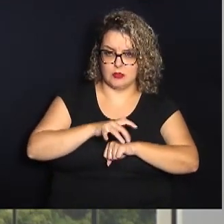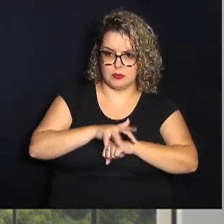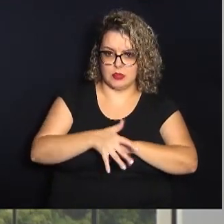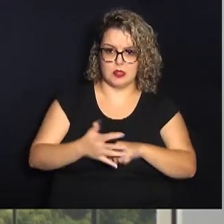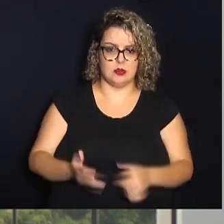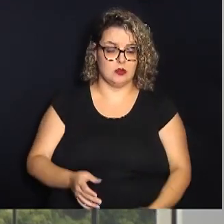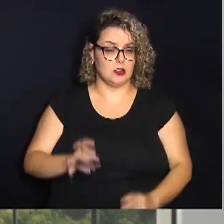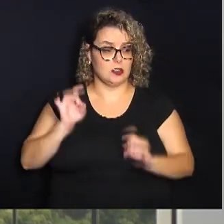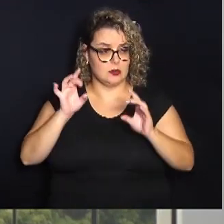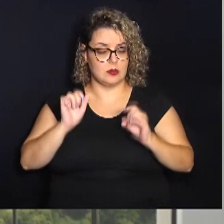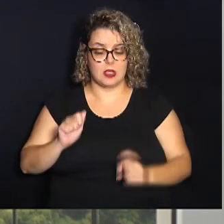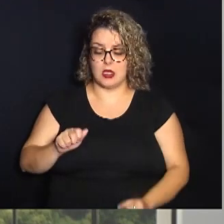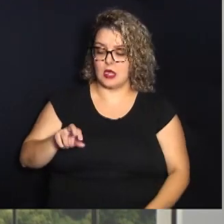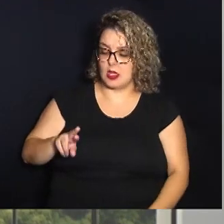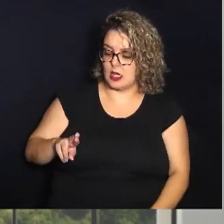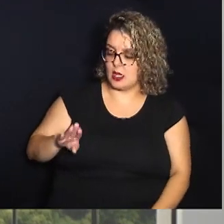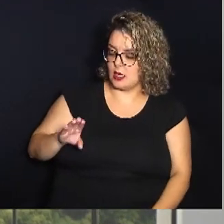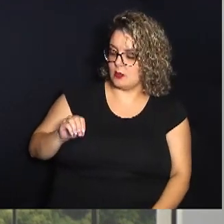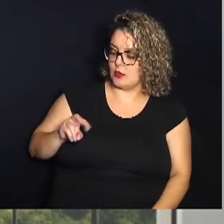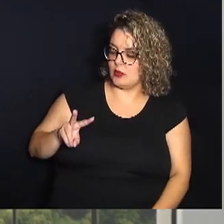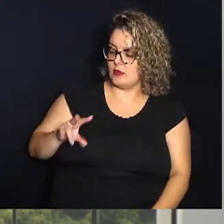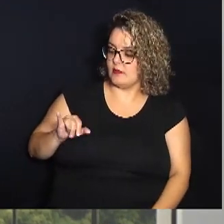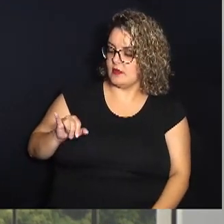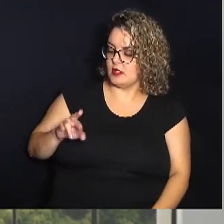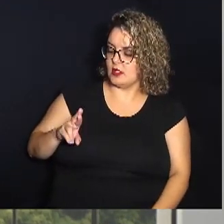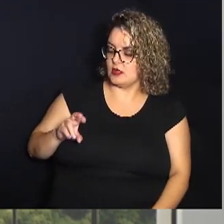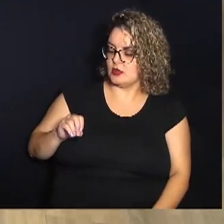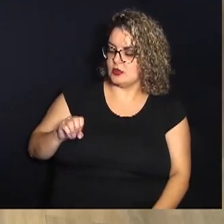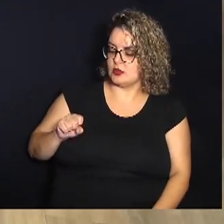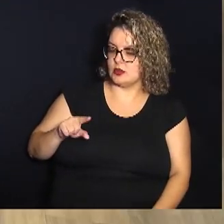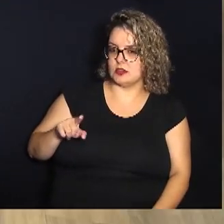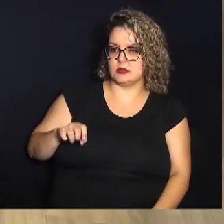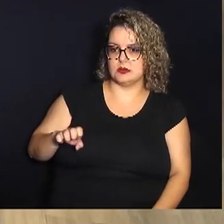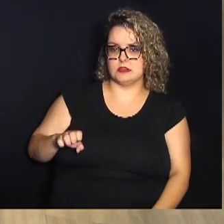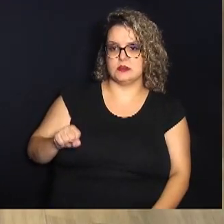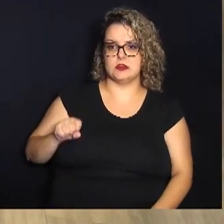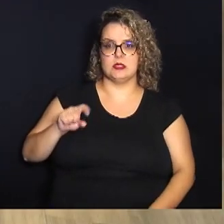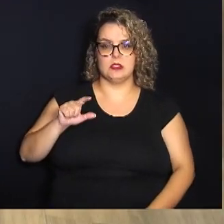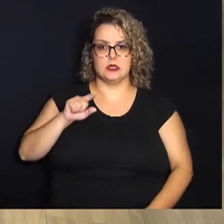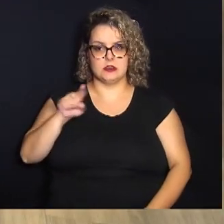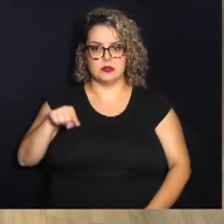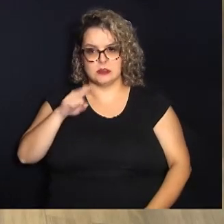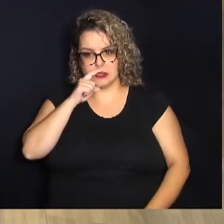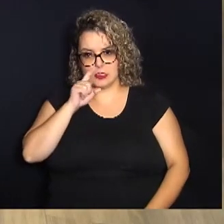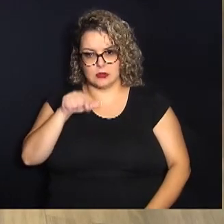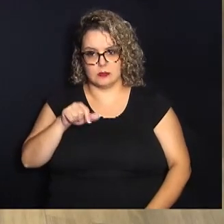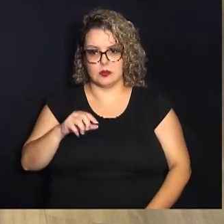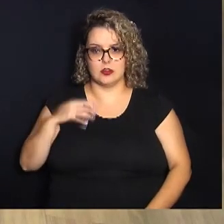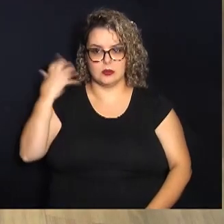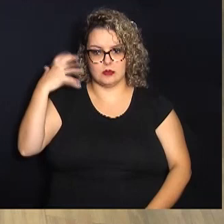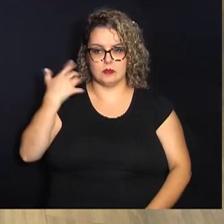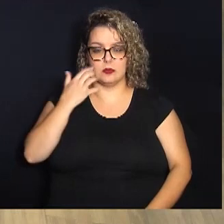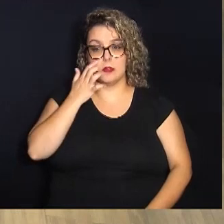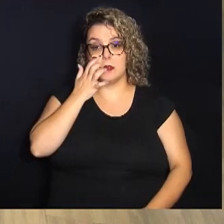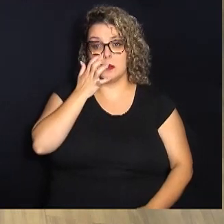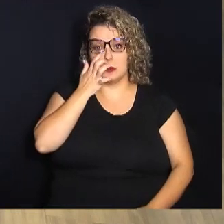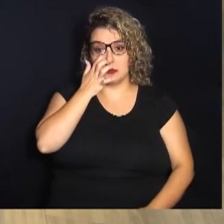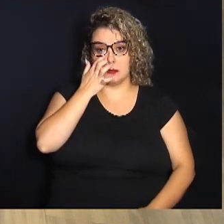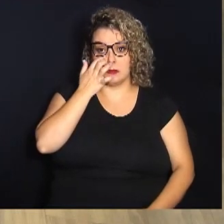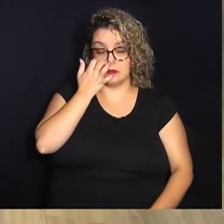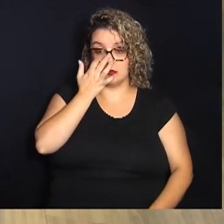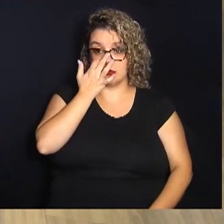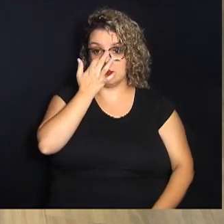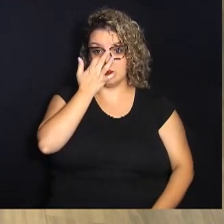as arboviroses, que são transmitidas por mosquitos? Zé, e depois Guida. Tá, veja bem, eu acredito que nós tivemos